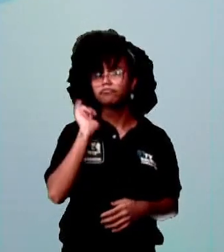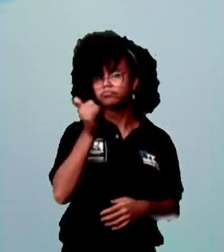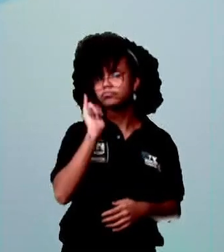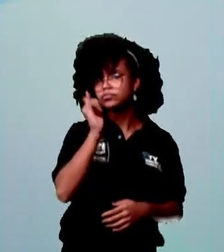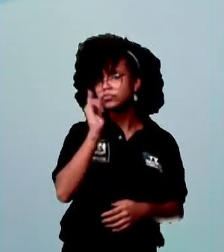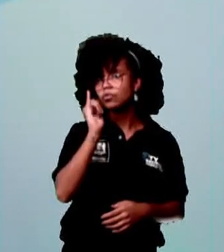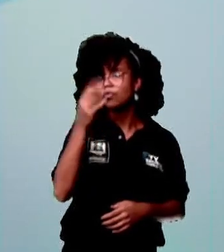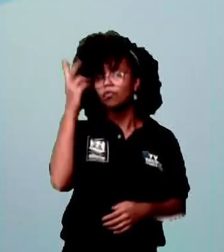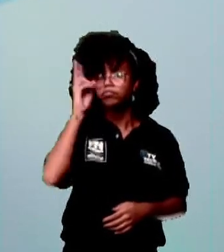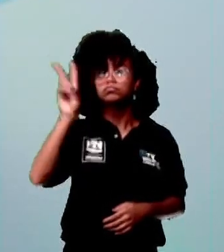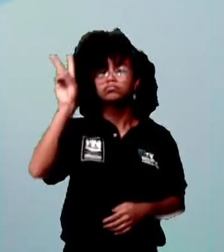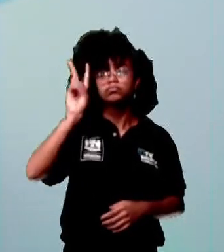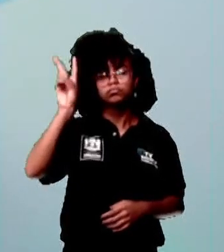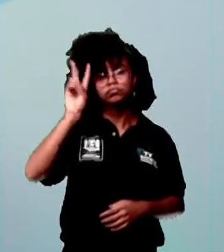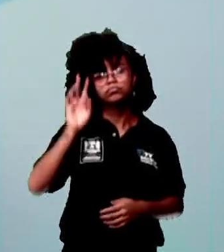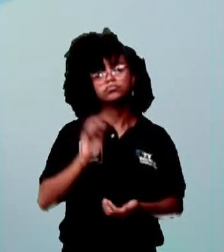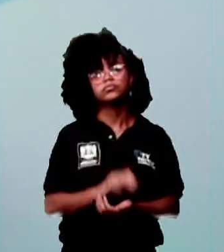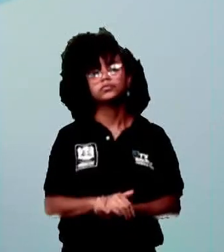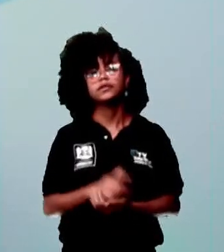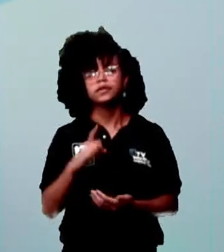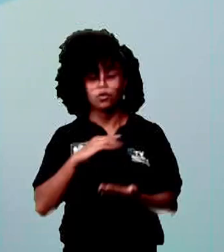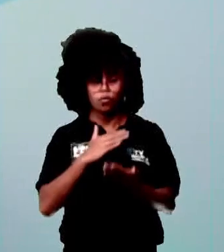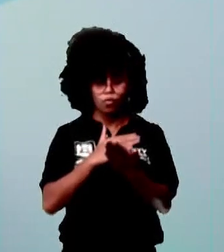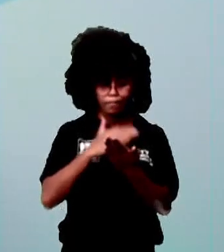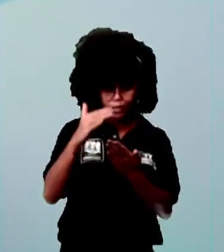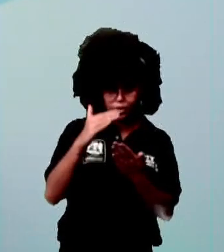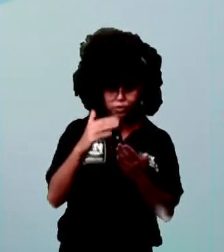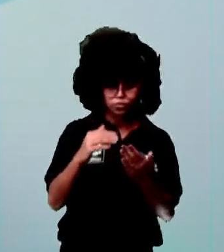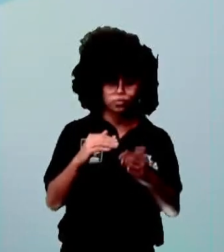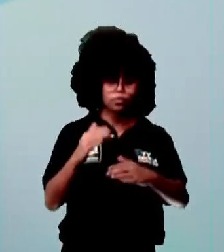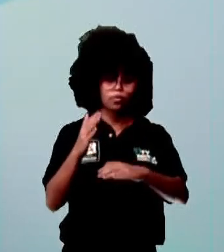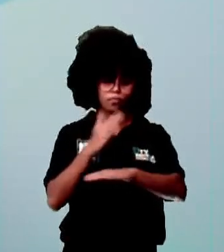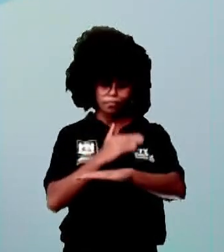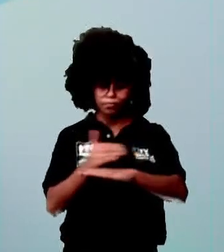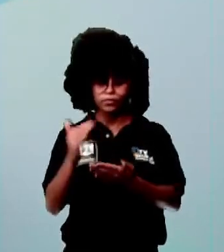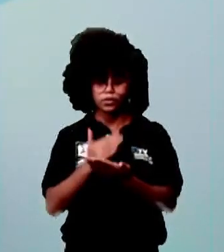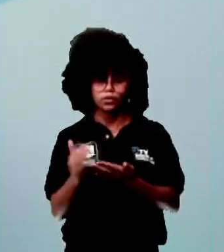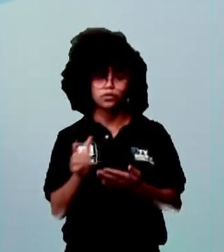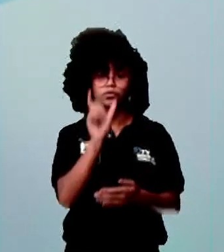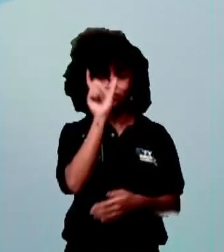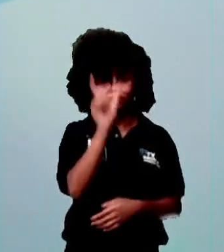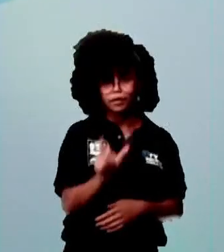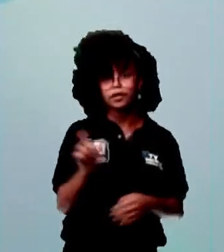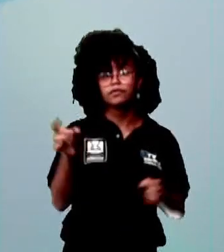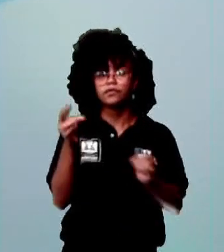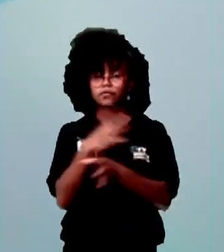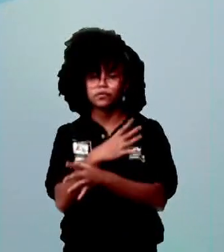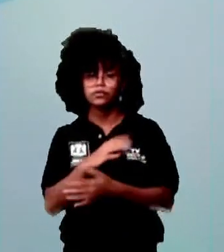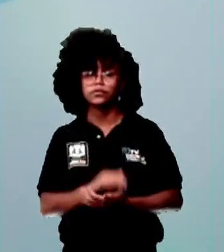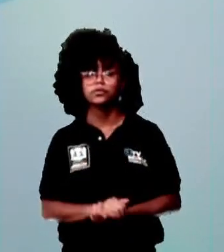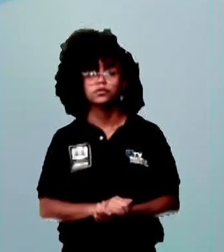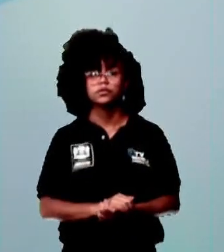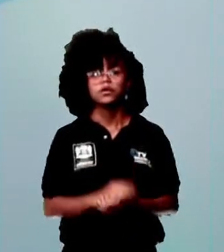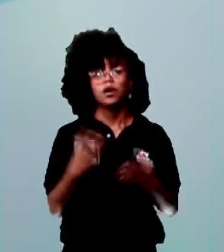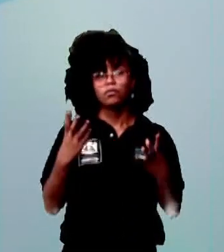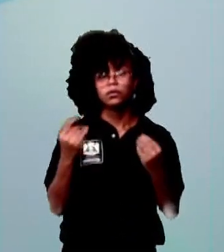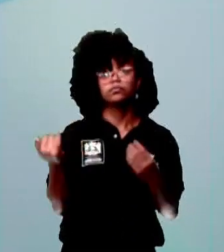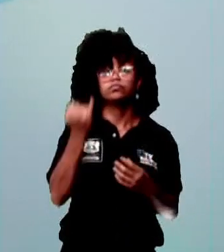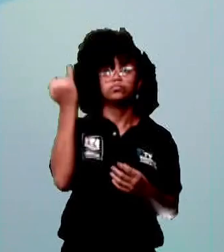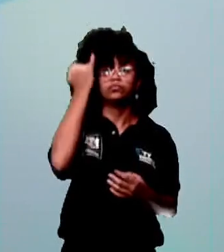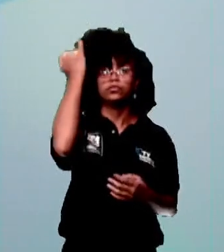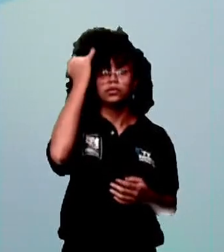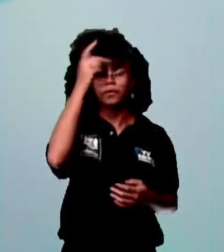uma história, ela tem que ter começo, meio e fim, os elementos de uma narrativa, né? Os elementos fundamentais de